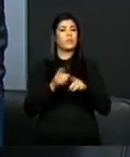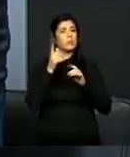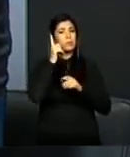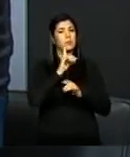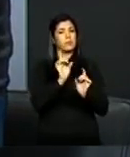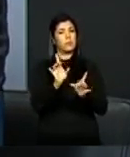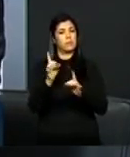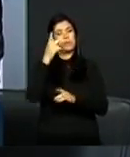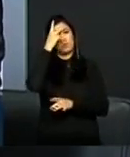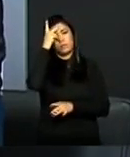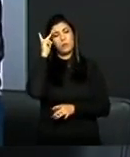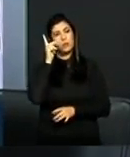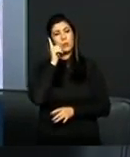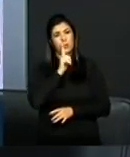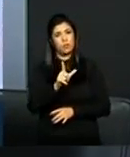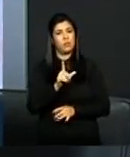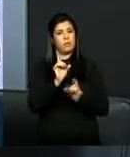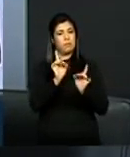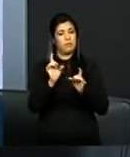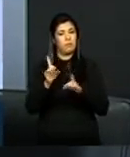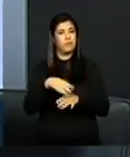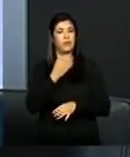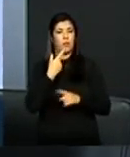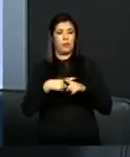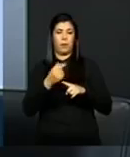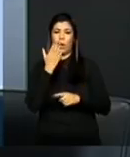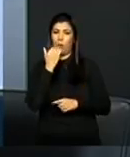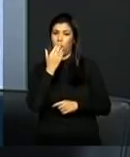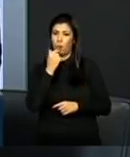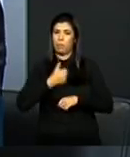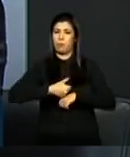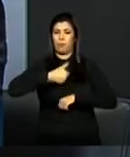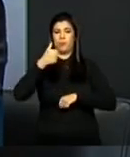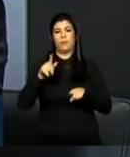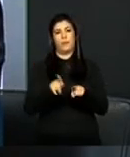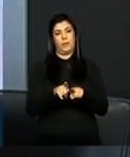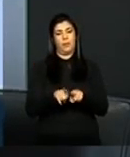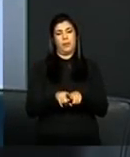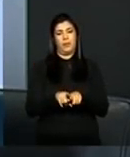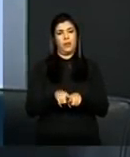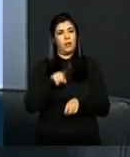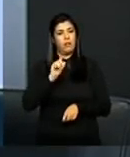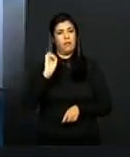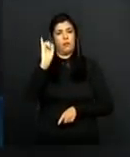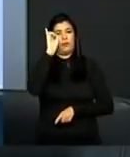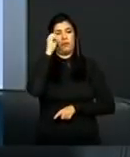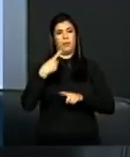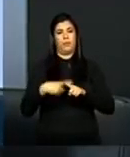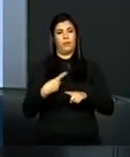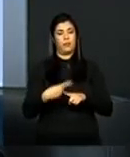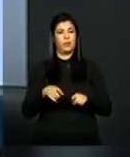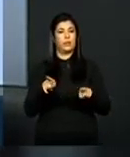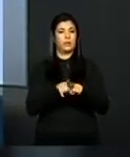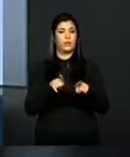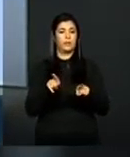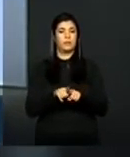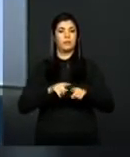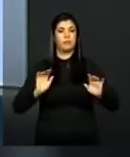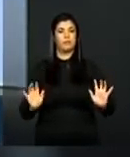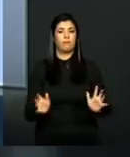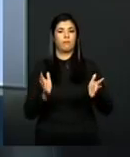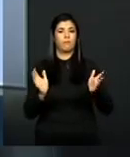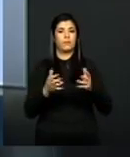têm renda e querem comer, e estão comendo mais e estão comendo melhor. E isso é importante porque também faz